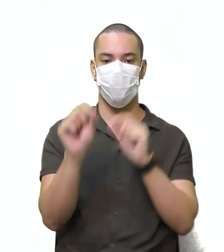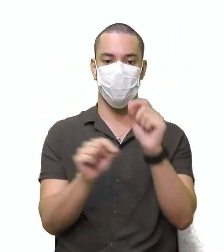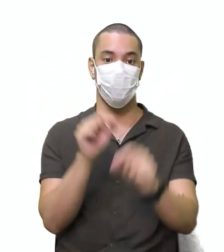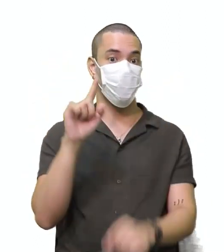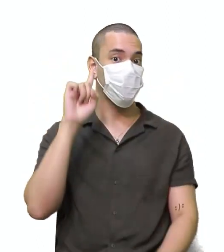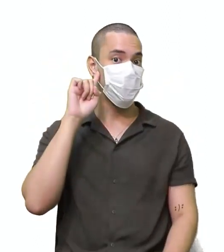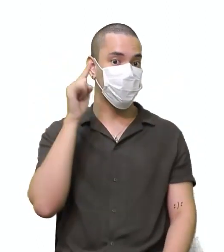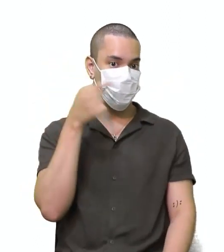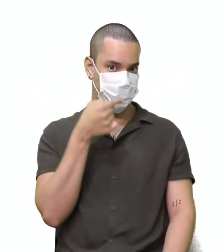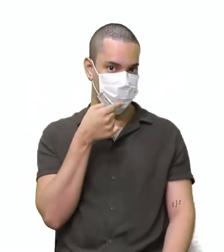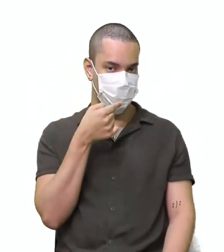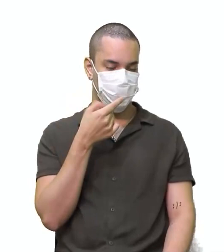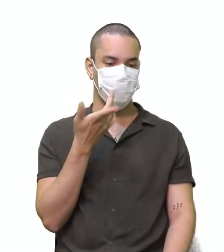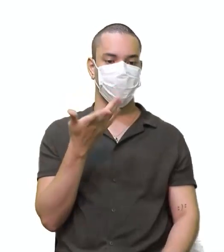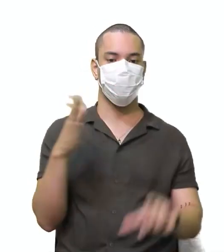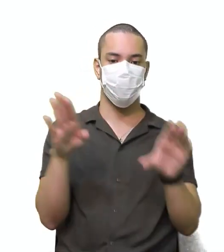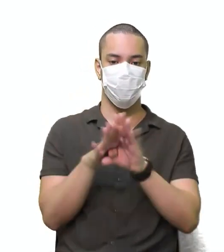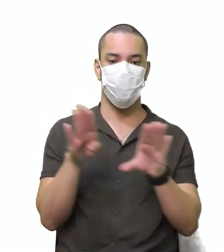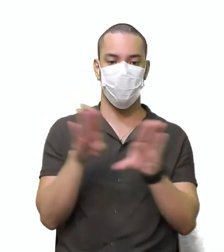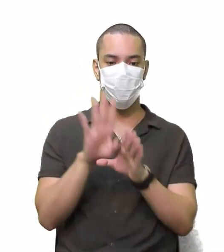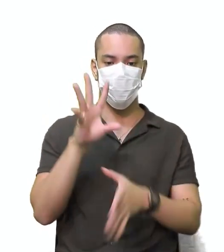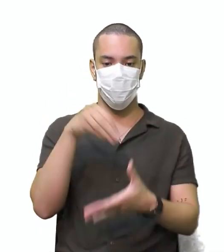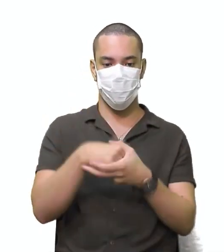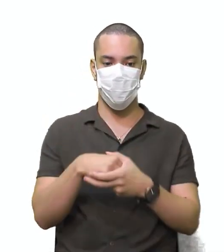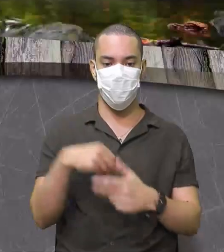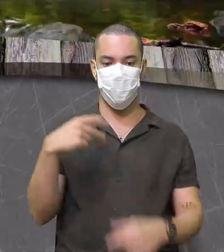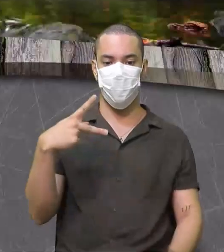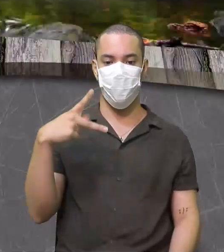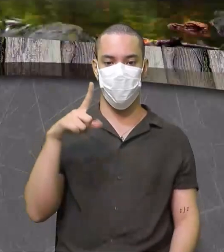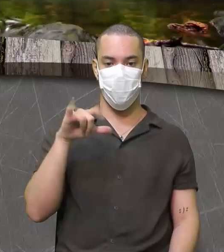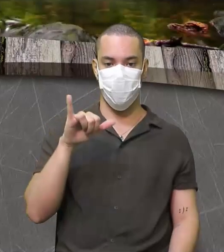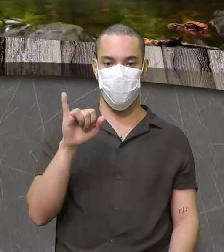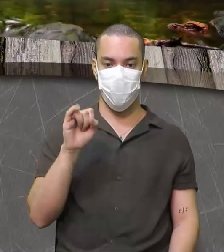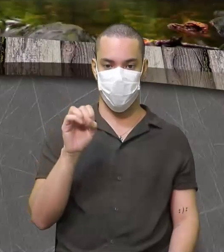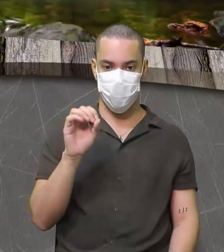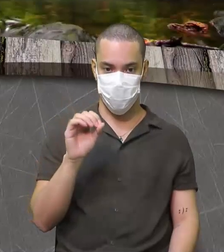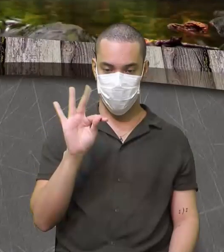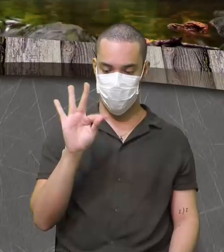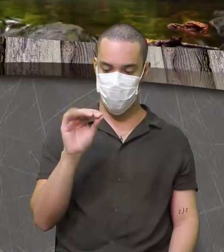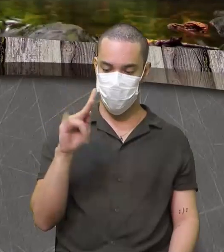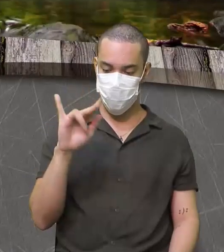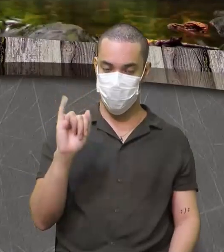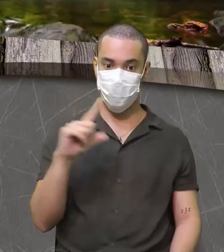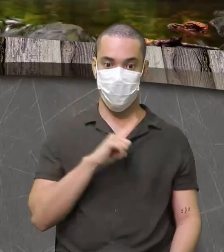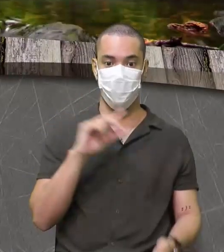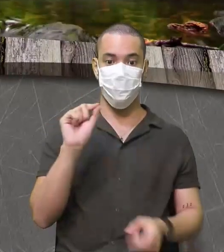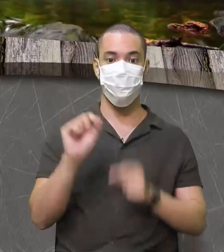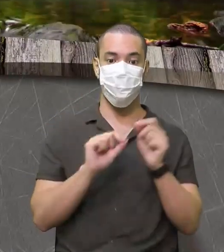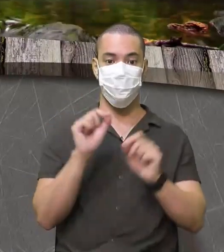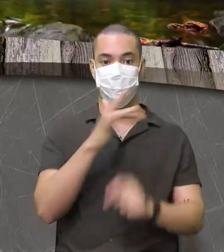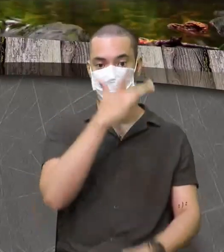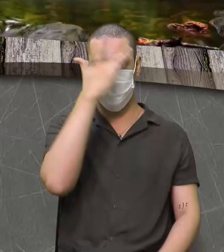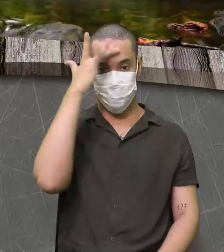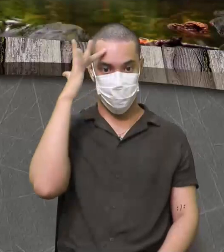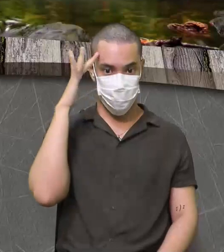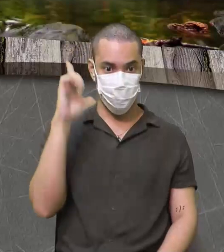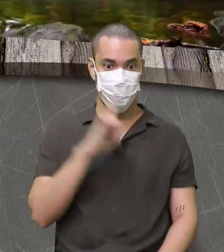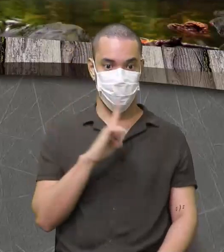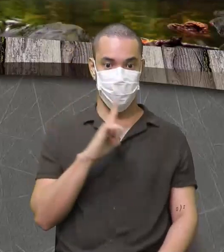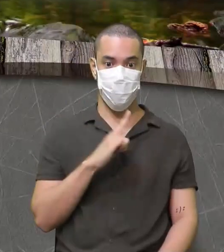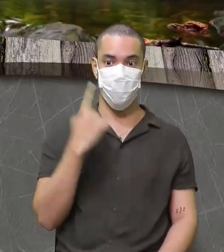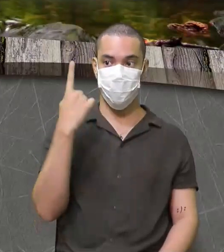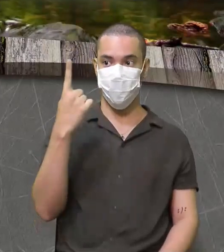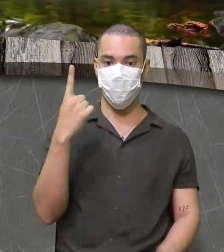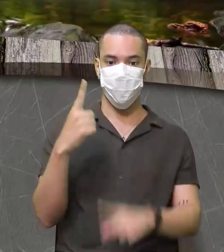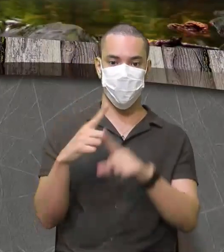né? E na pleitropia, a gente tem aqueles indivíduos onde você tem um gene,